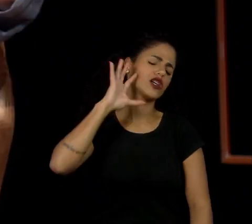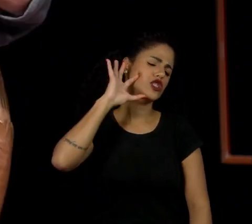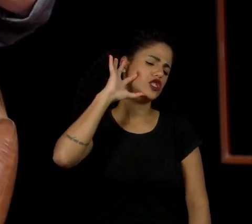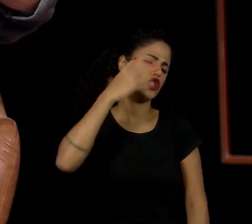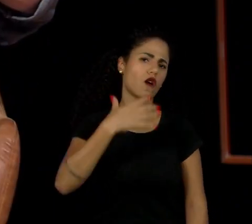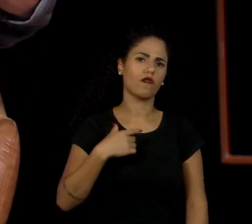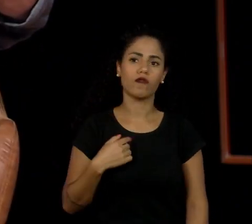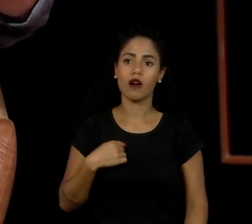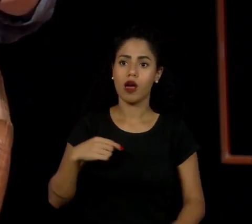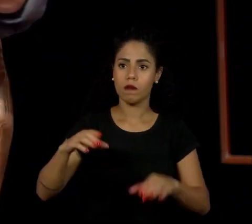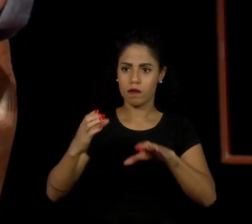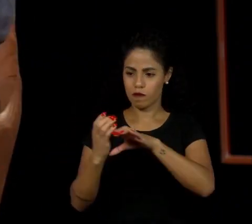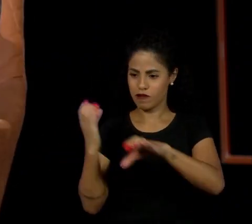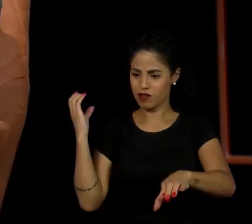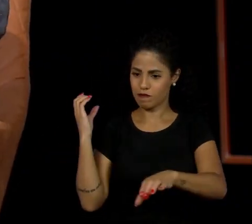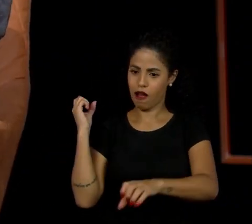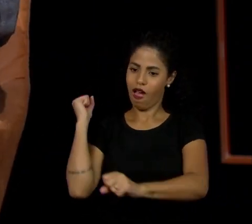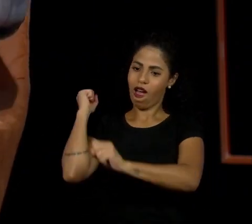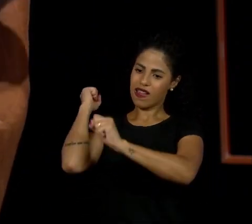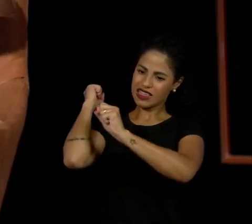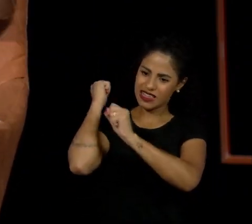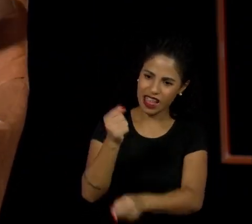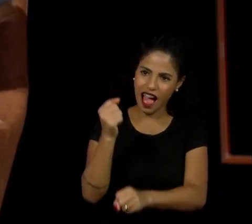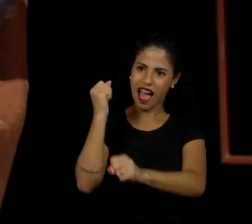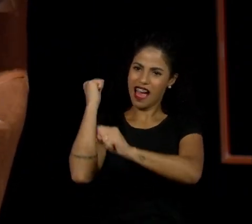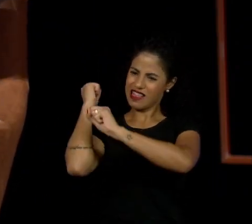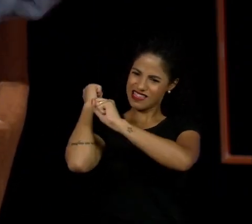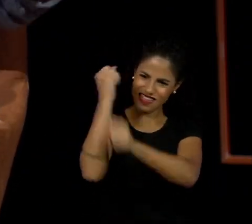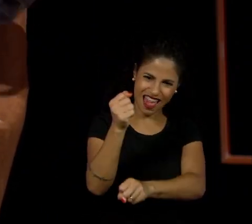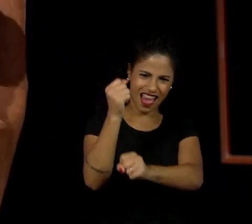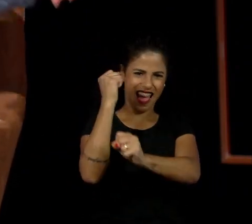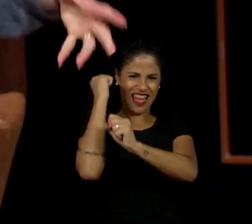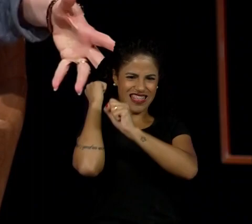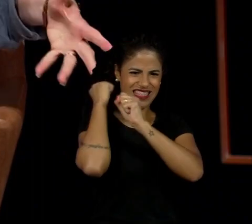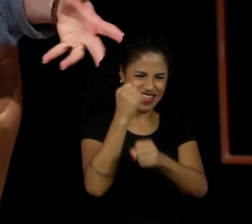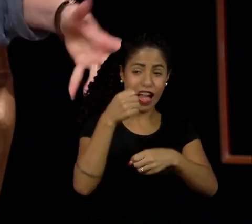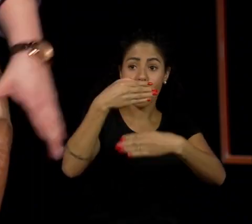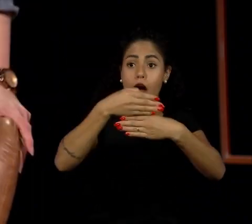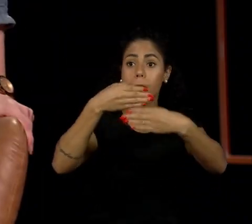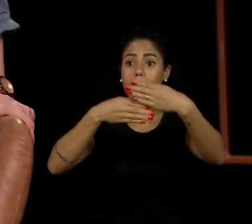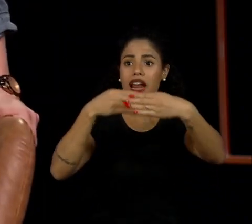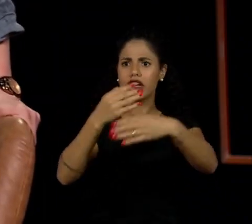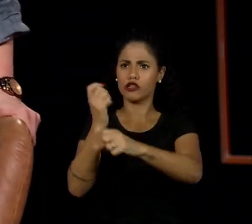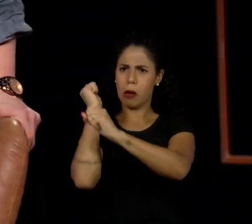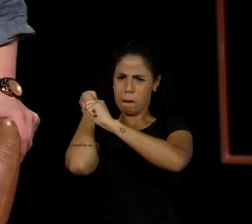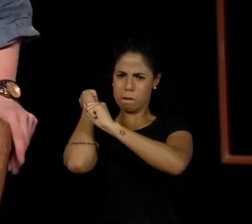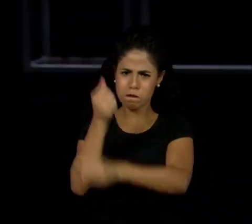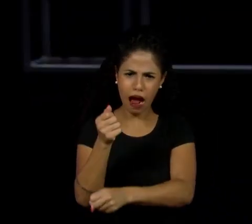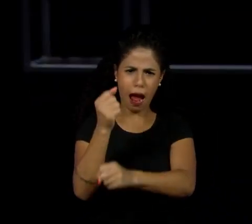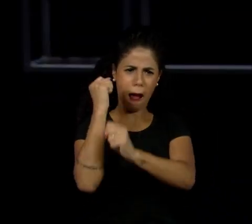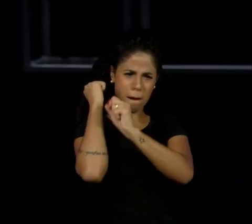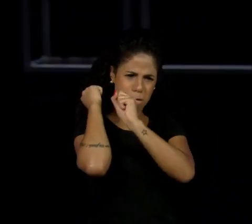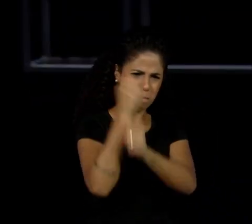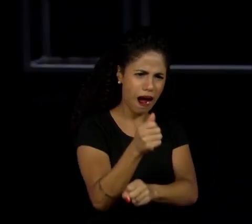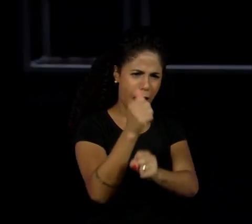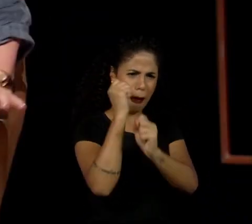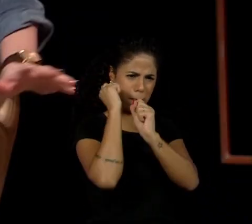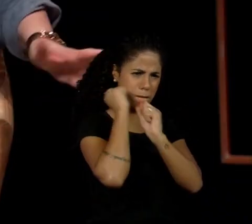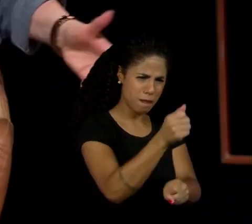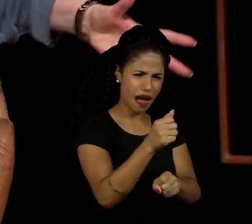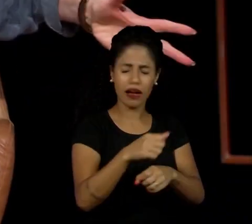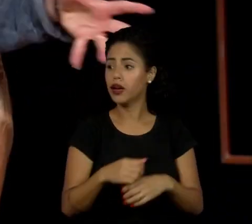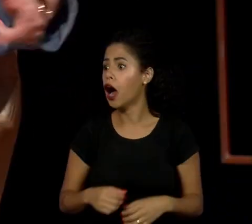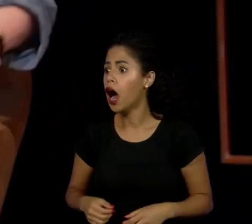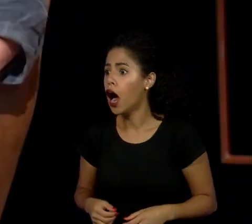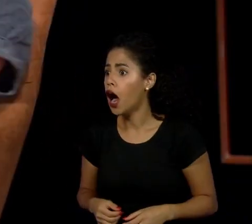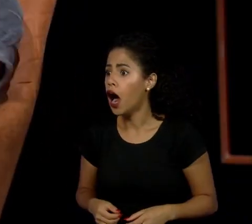uma marreta e começou a esburacar. Eles ficaram desesperados, a Miriam e o